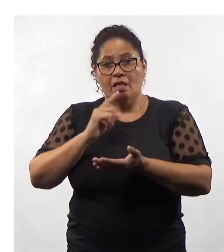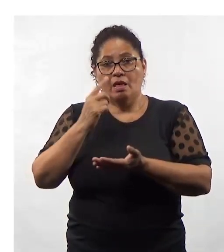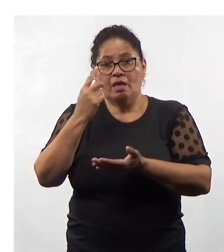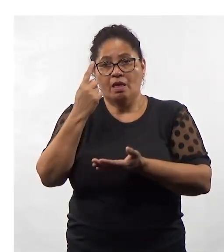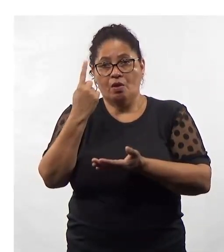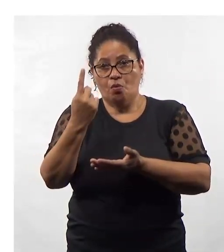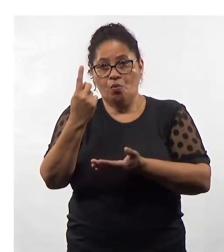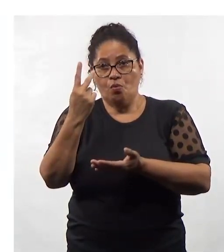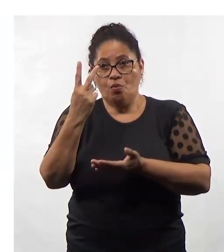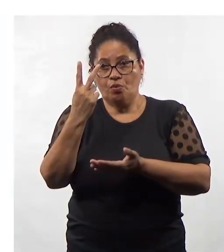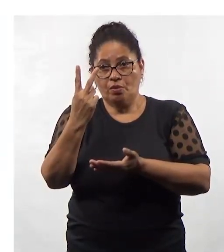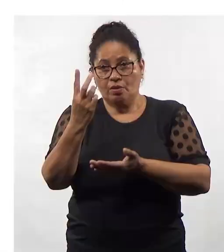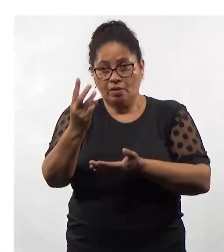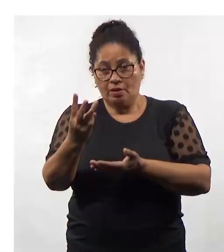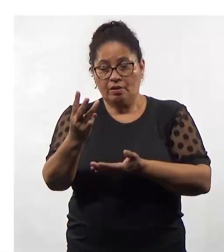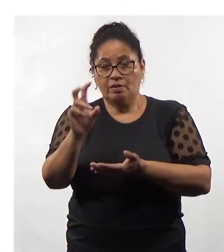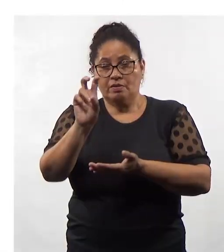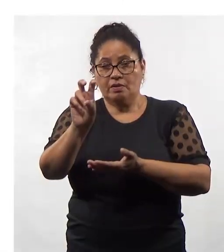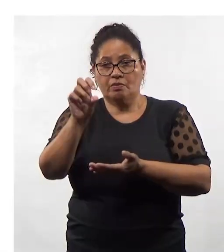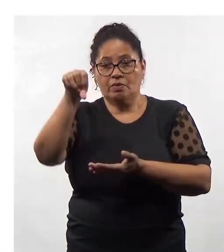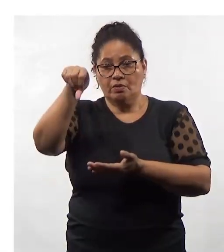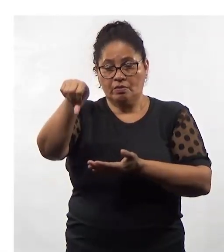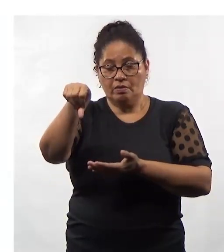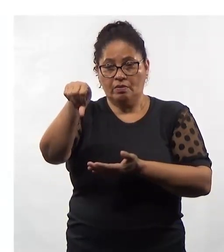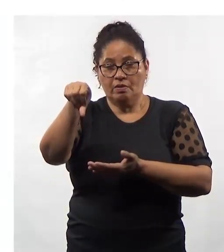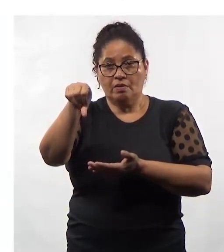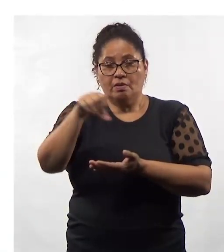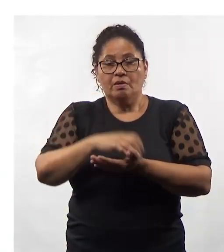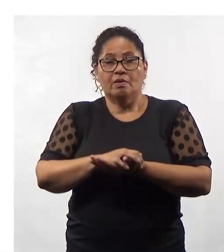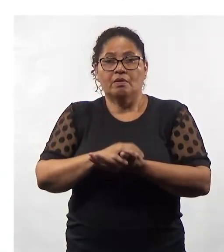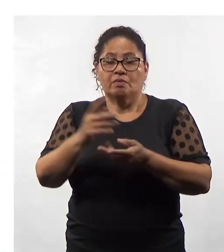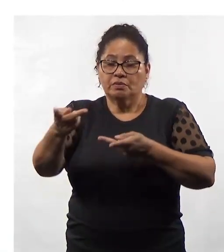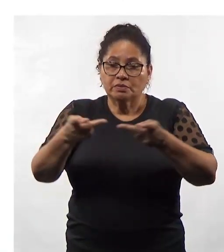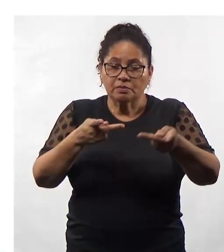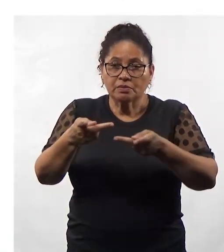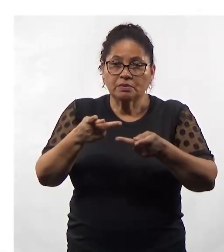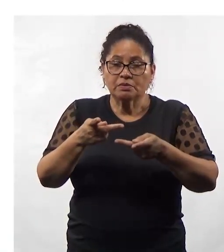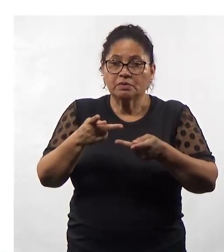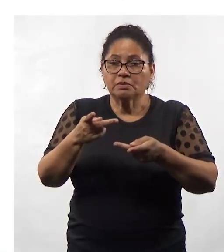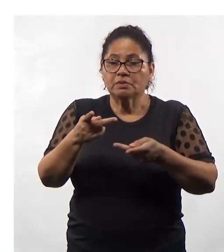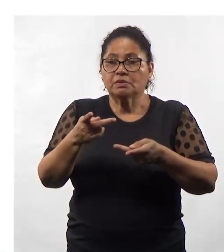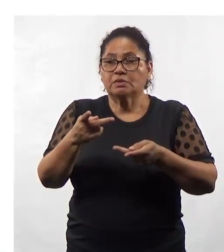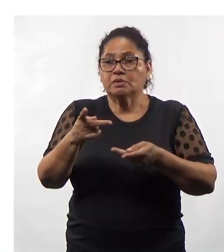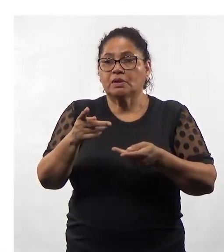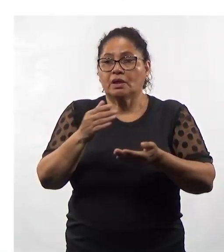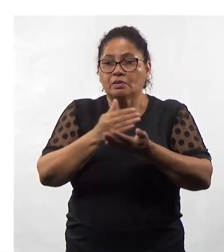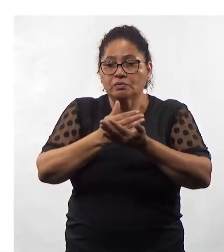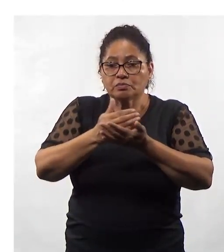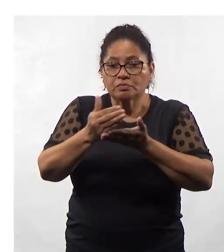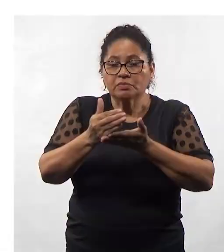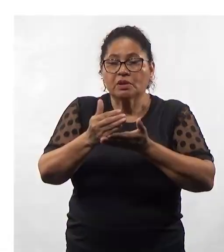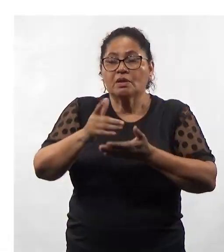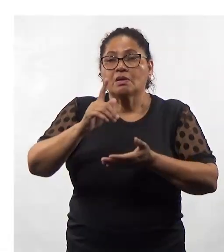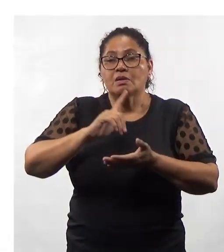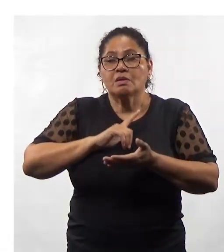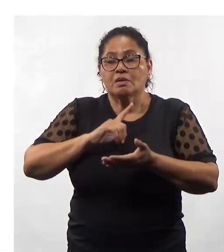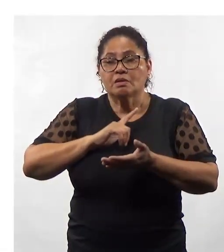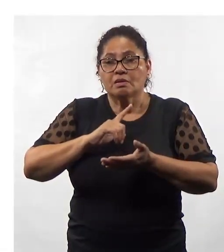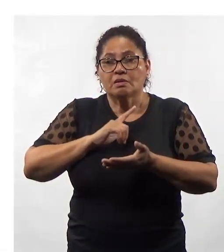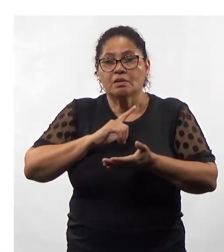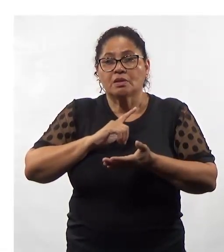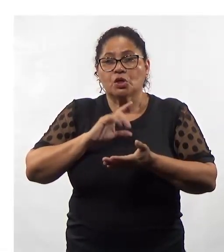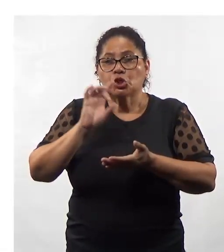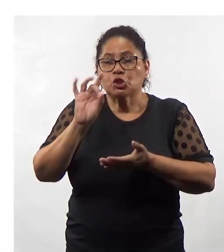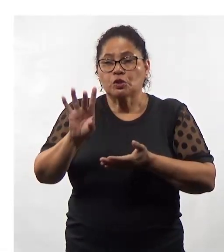de 1, 3, 5 e 9. Né? Então, quando é um projeto que ainda não foi iniciado e ele